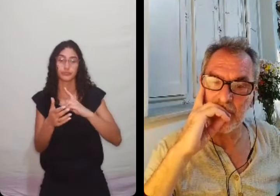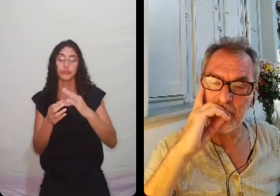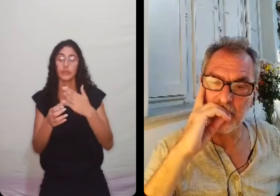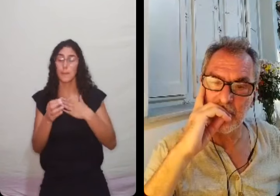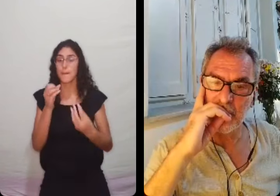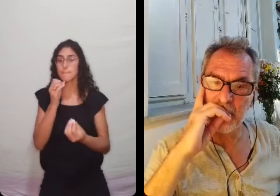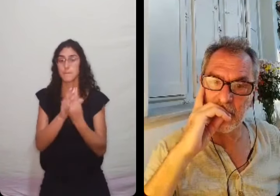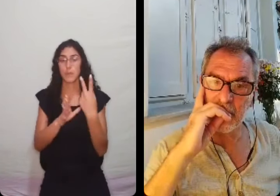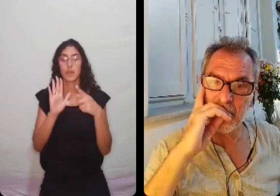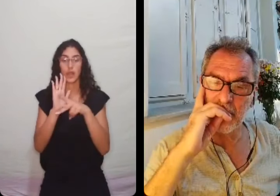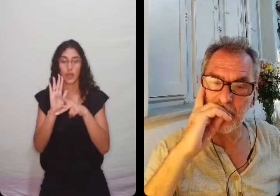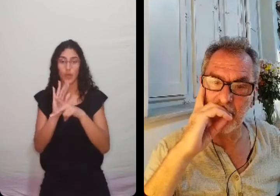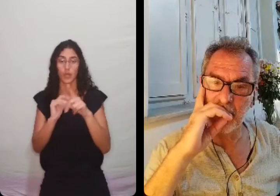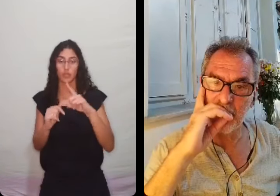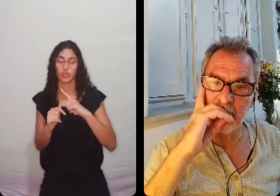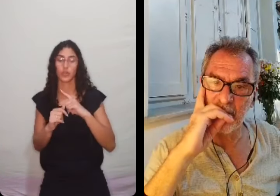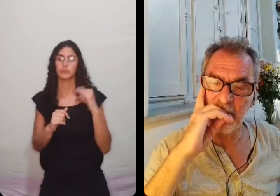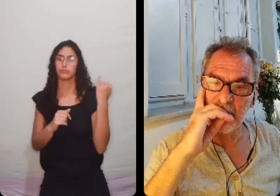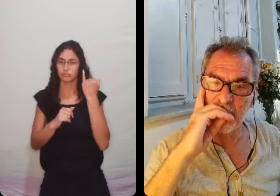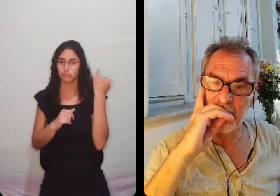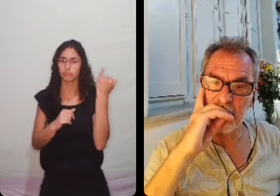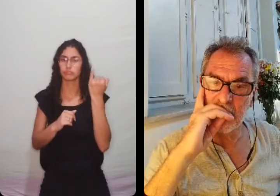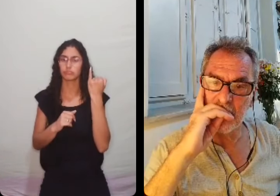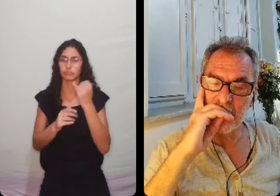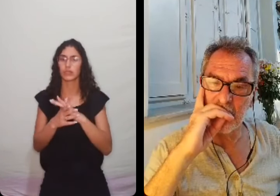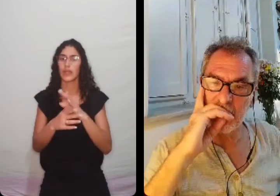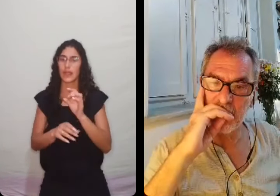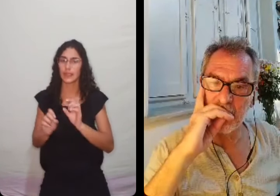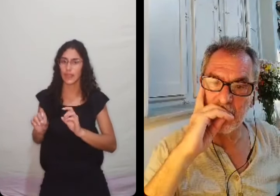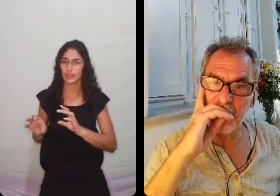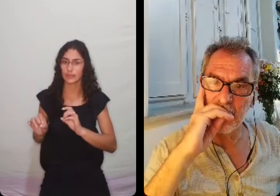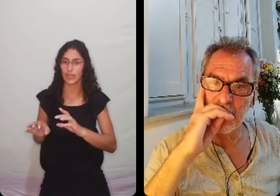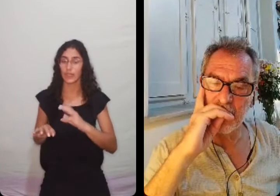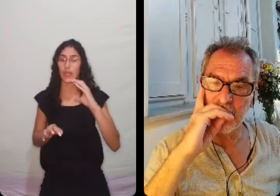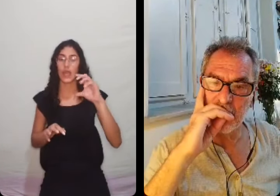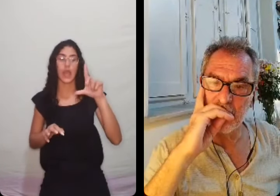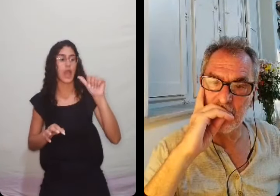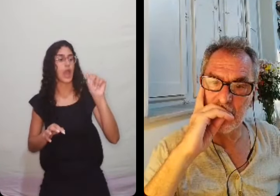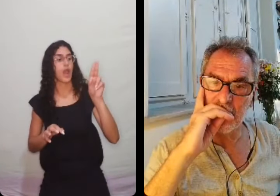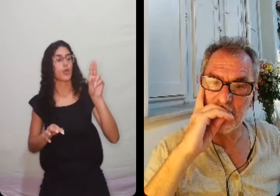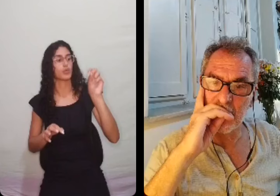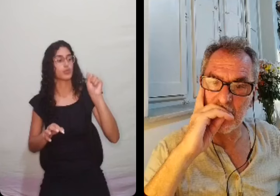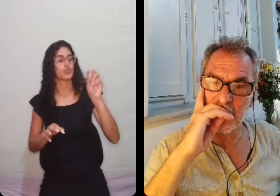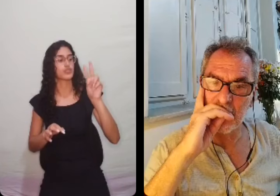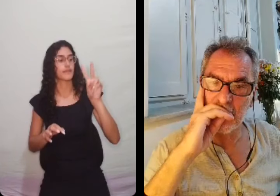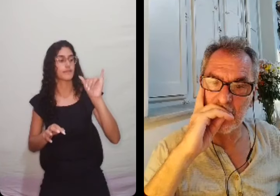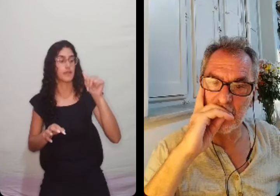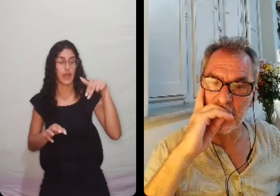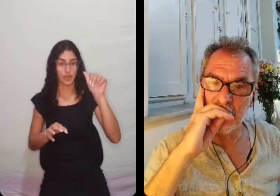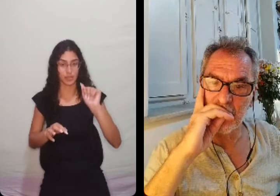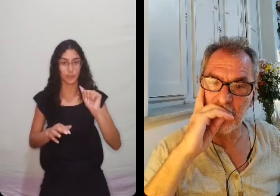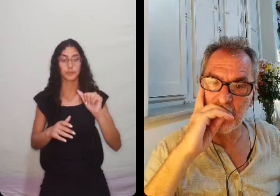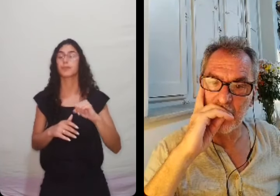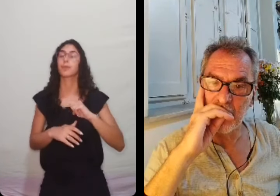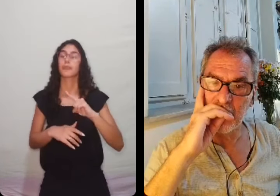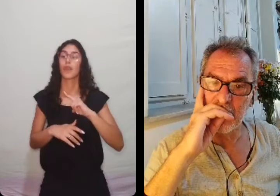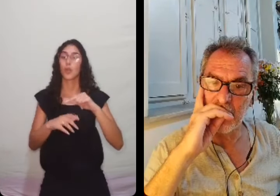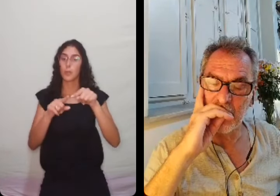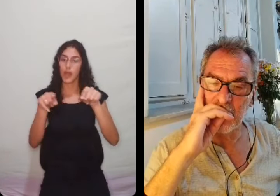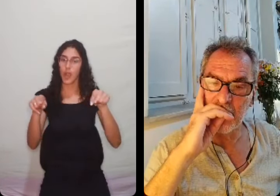fundamentadas na técnica clausviana. Eu estou aqui no Salão do Movimento. Que está